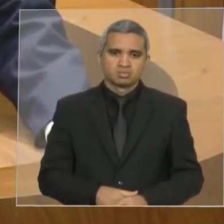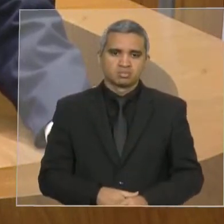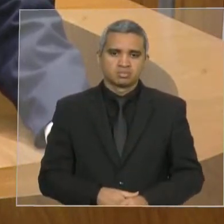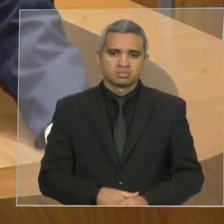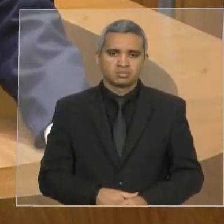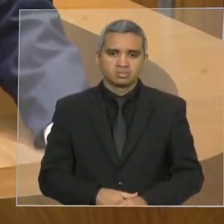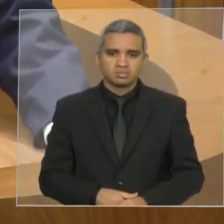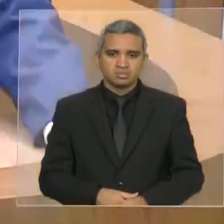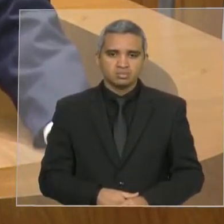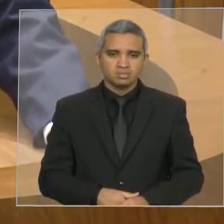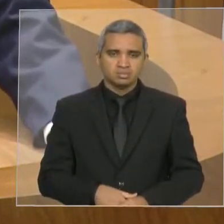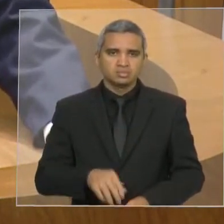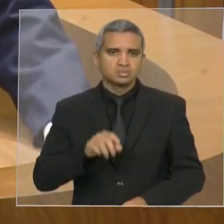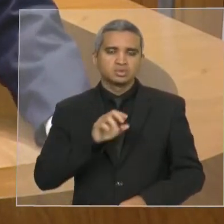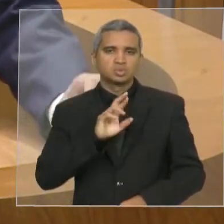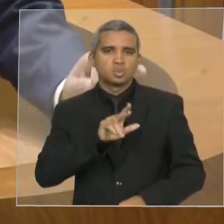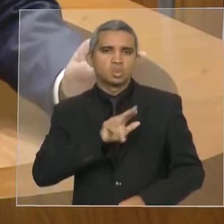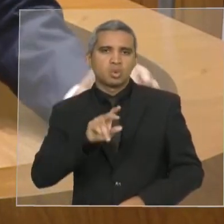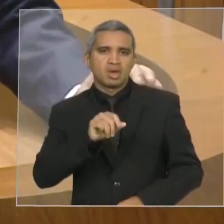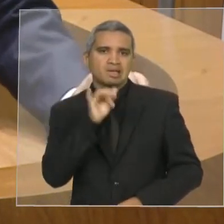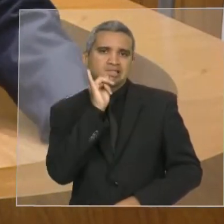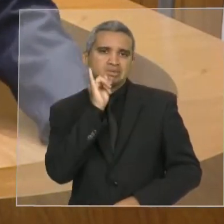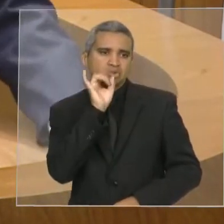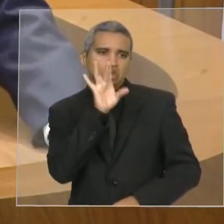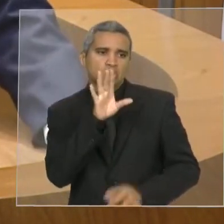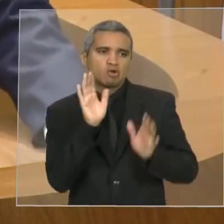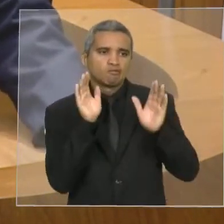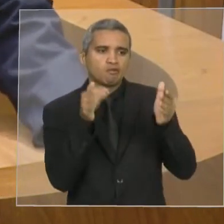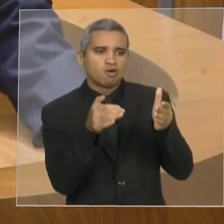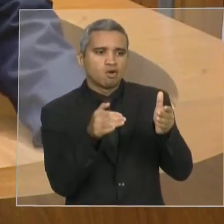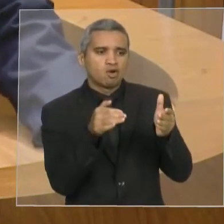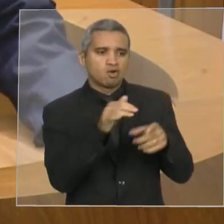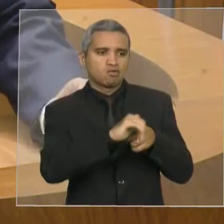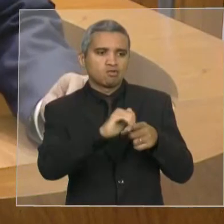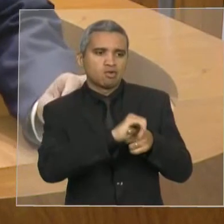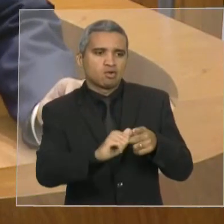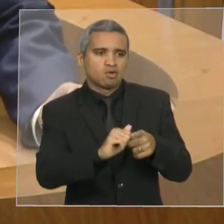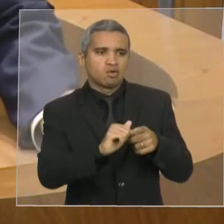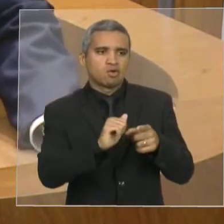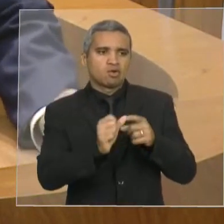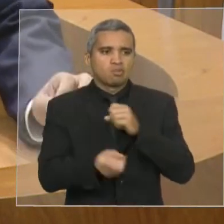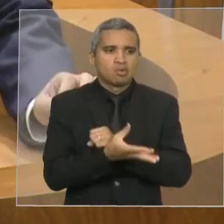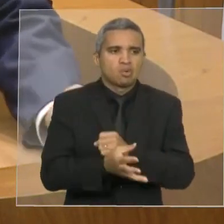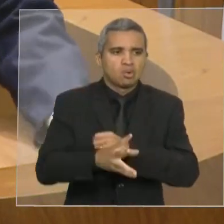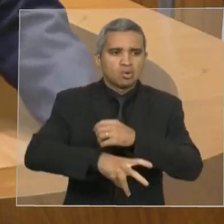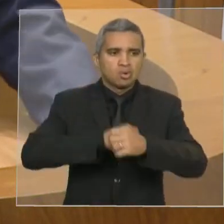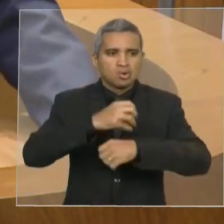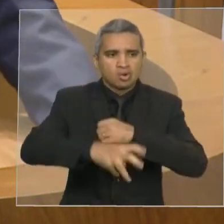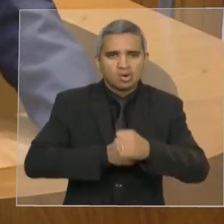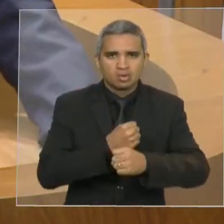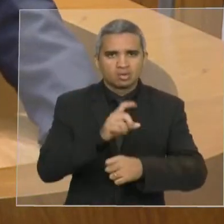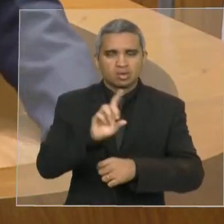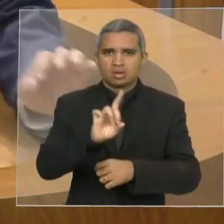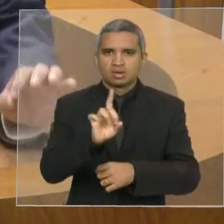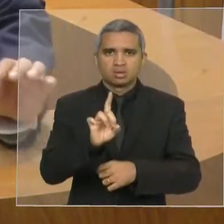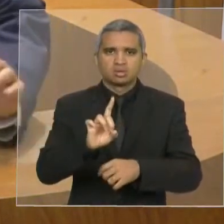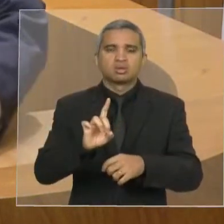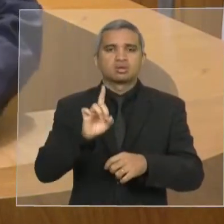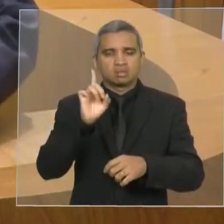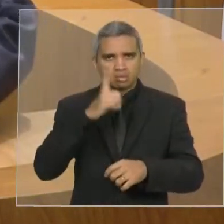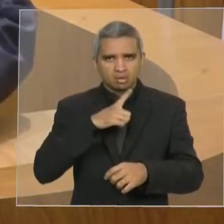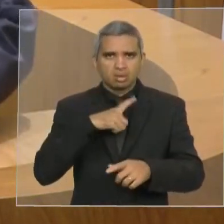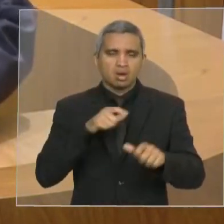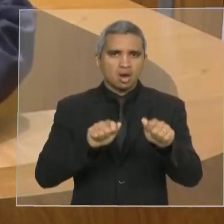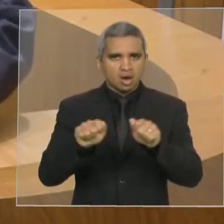de clientelismo, no sentido de que as coisas públicas têm que ser cuidadas pelo povo, pela administração. Poucos